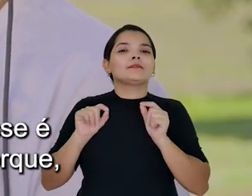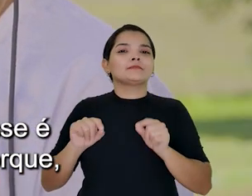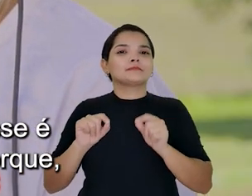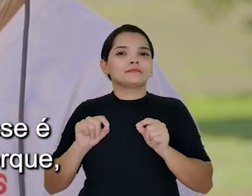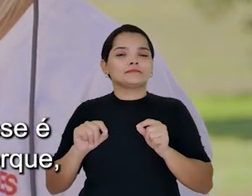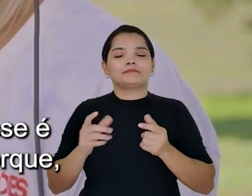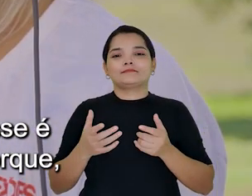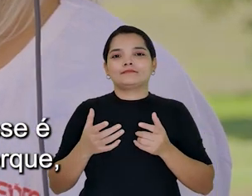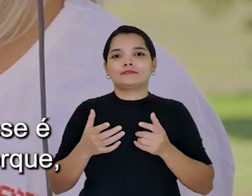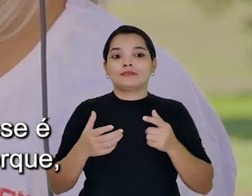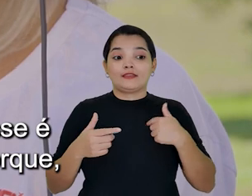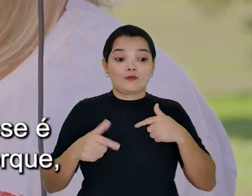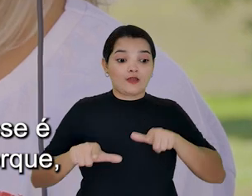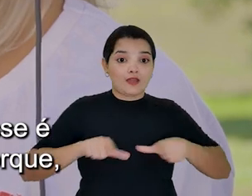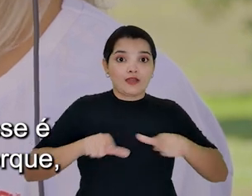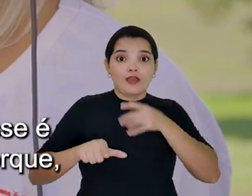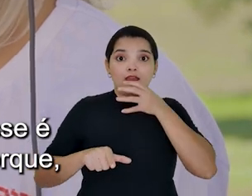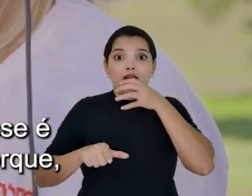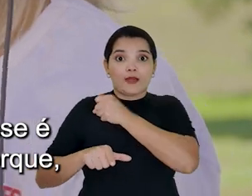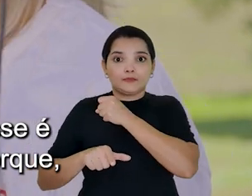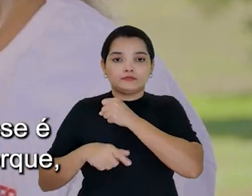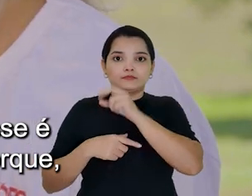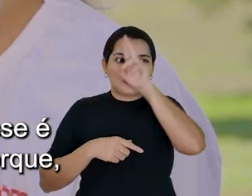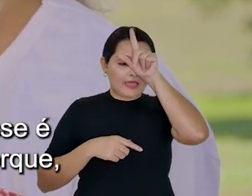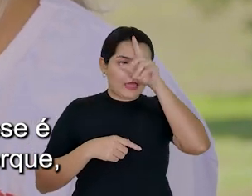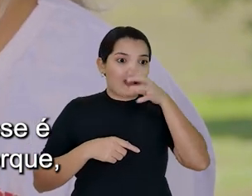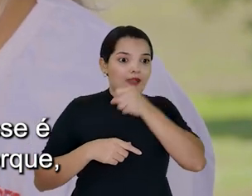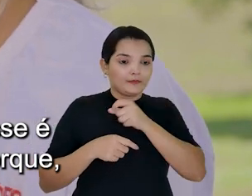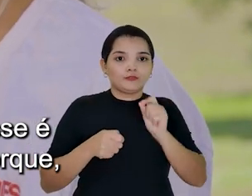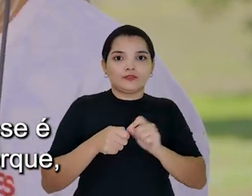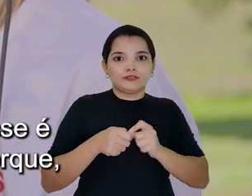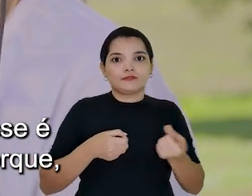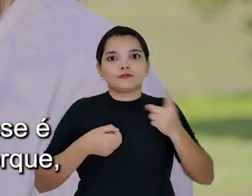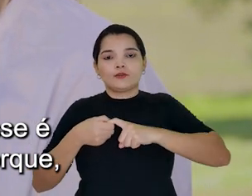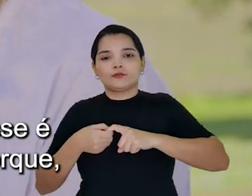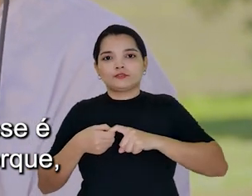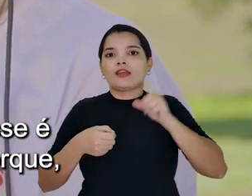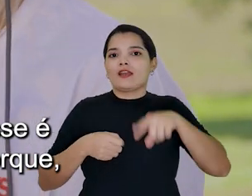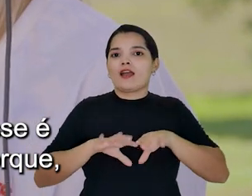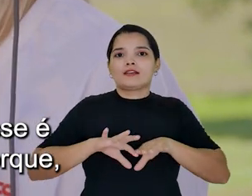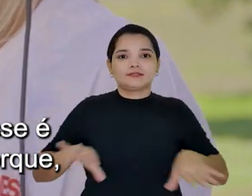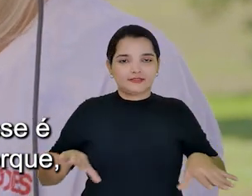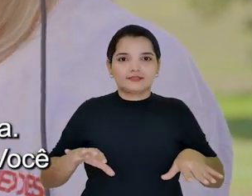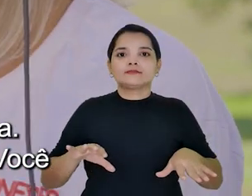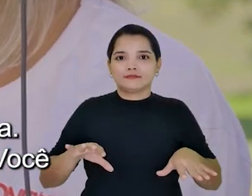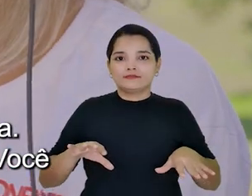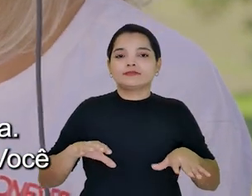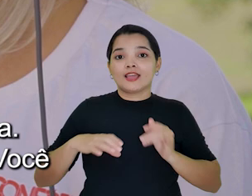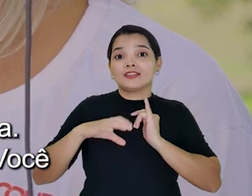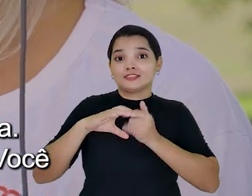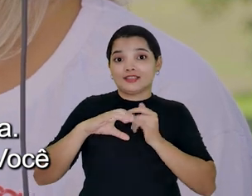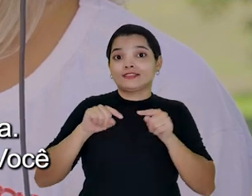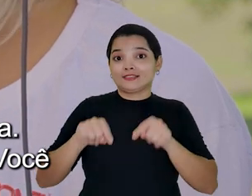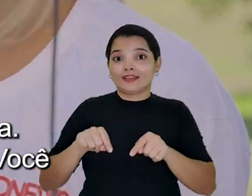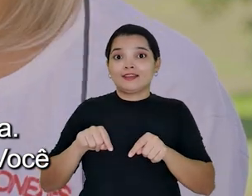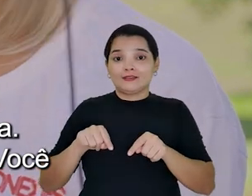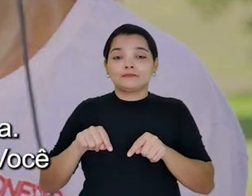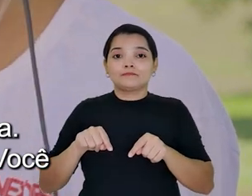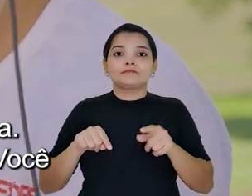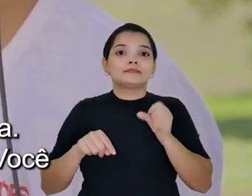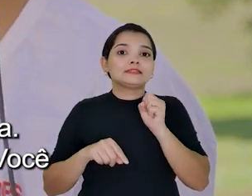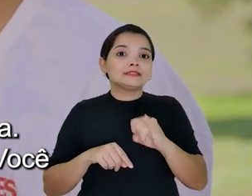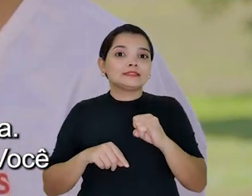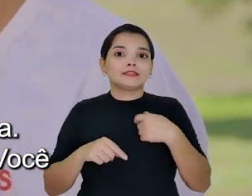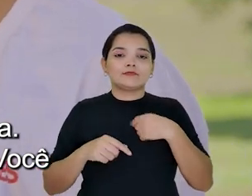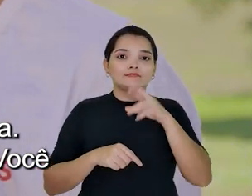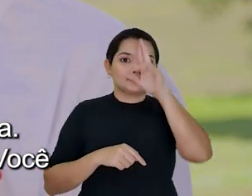rápido errar rápido para refazer Esse é o modelo da start você cria testa rápido porque se errar você já faz de novo você você